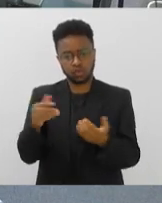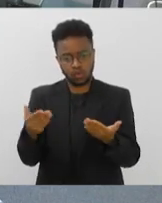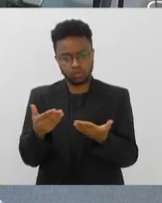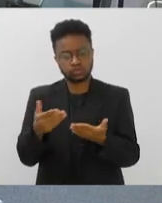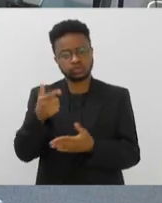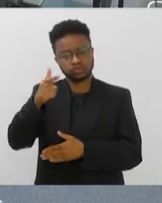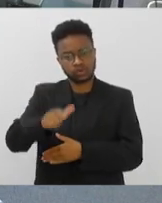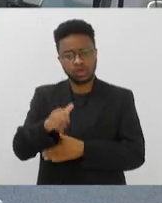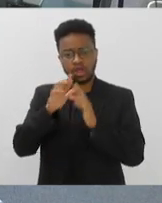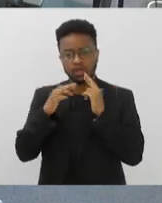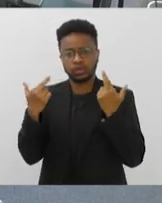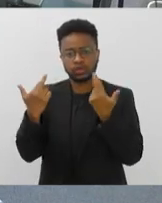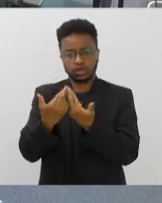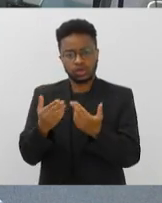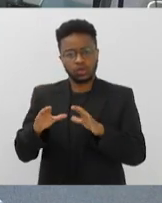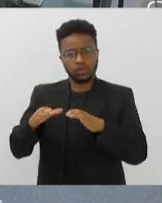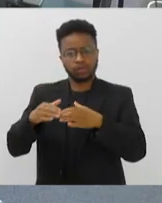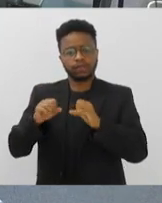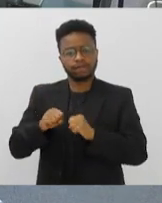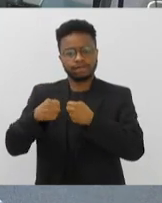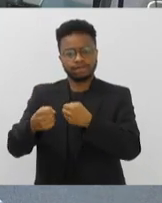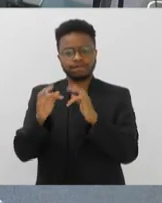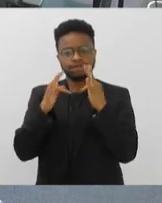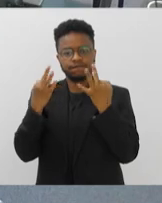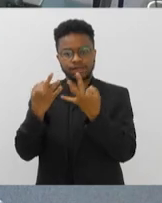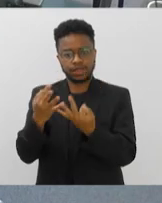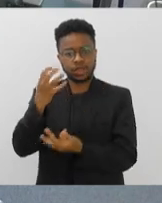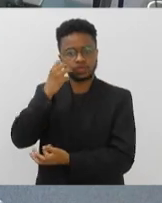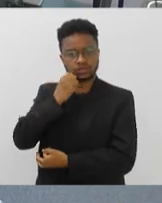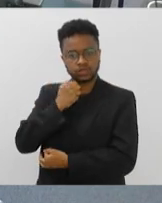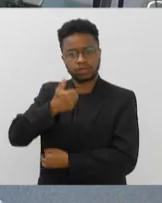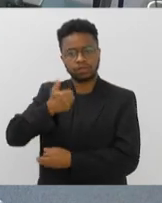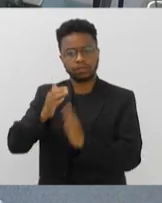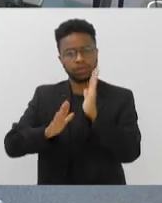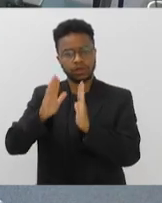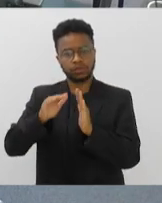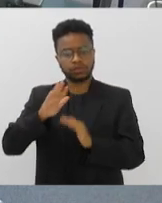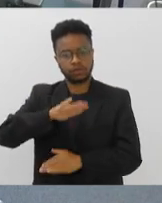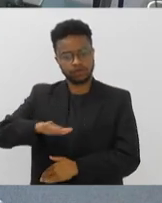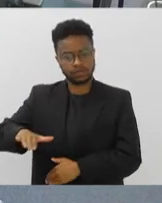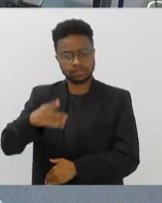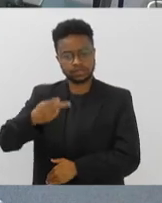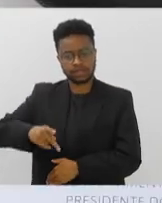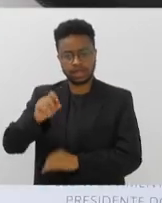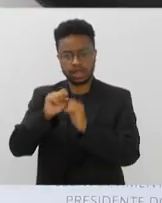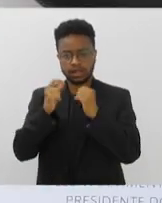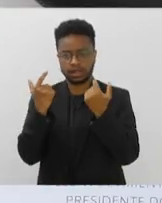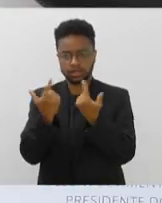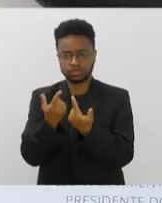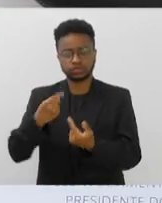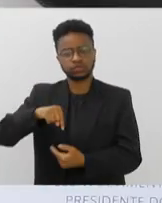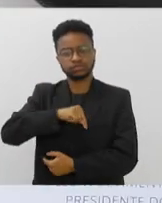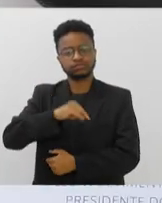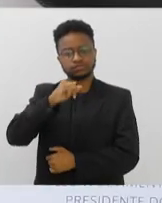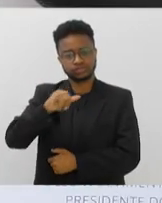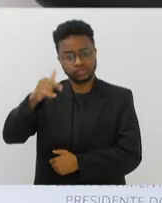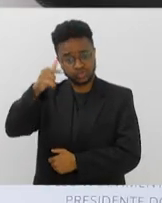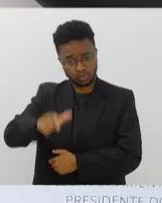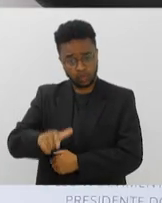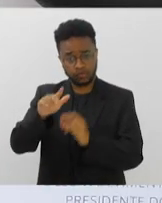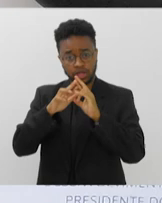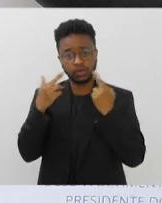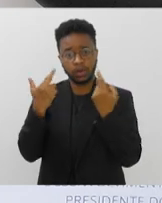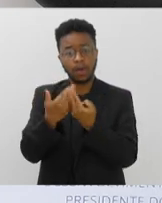frente parlamentar em defesa da família da adoção da primeira infância na alerge a gente diz mais uma porque regimentalmente a gente